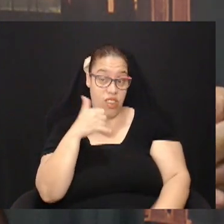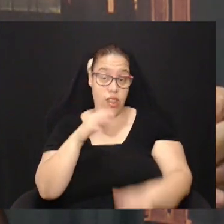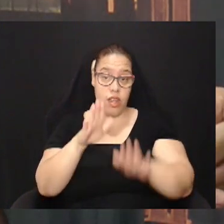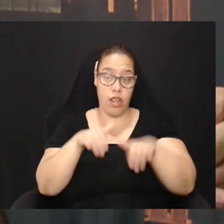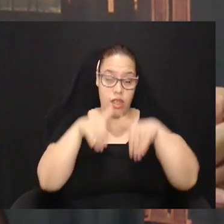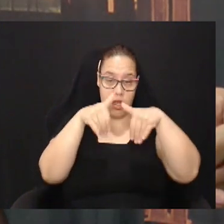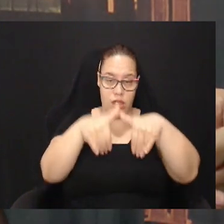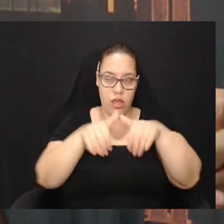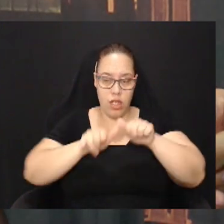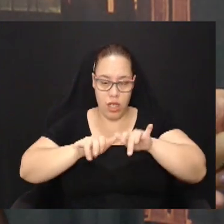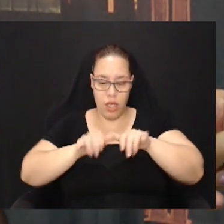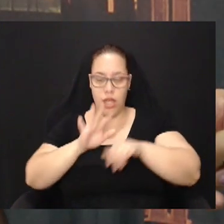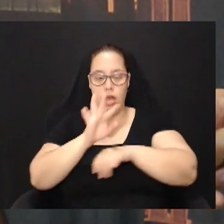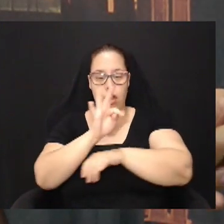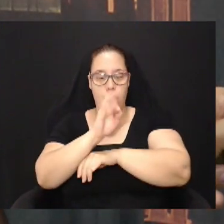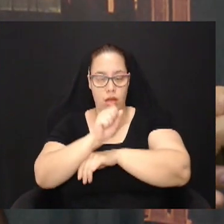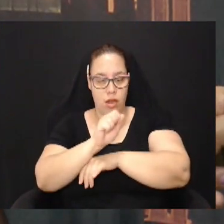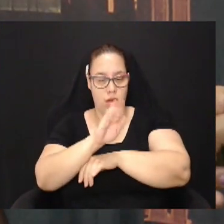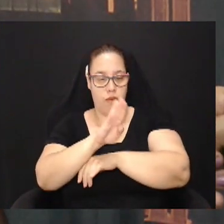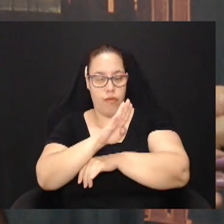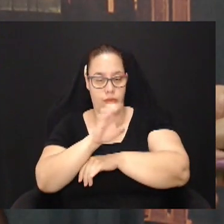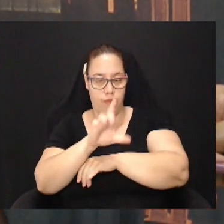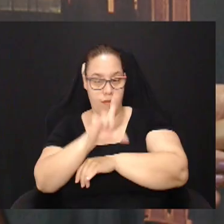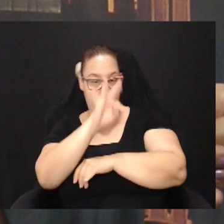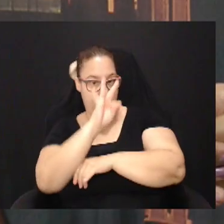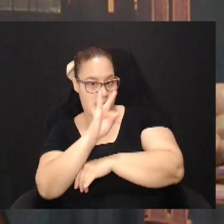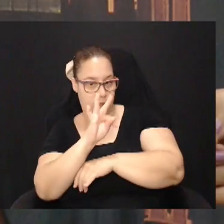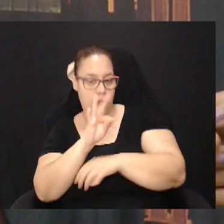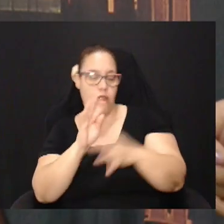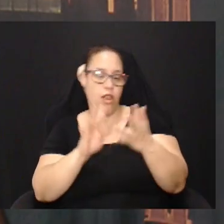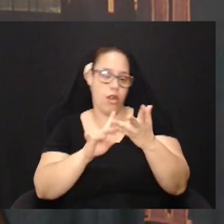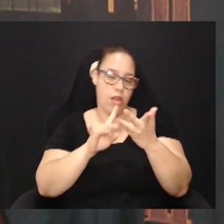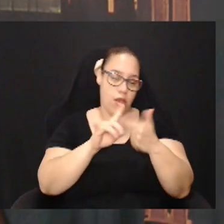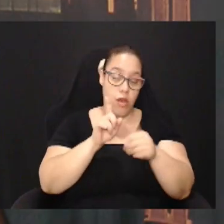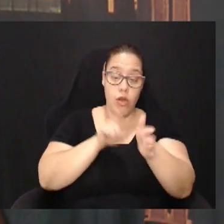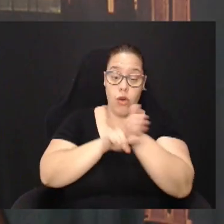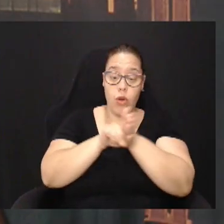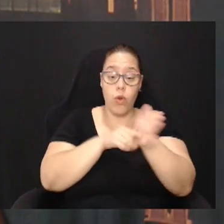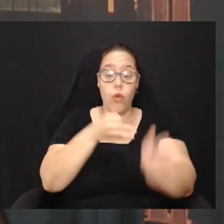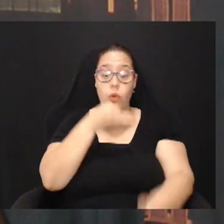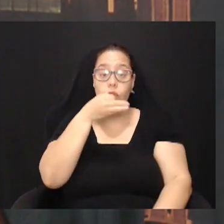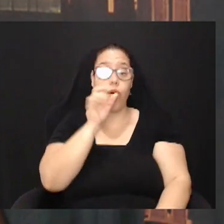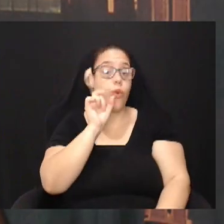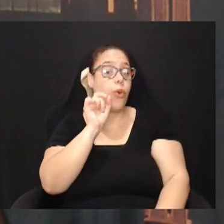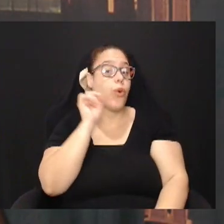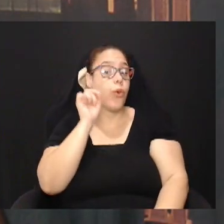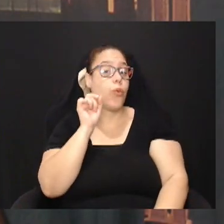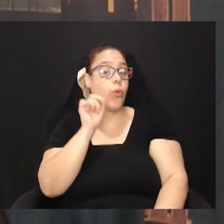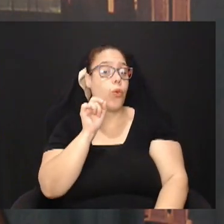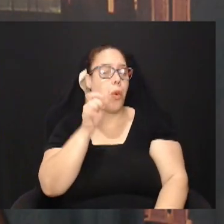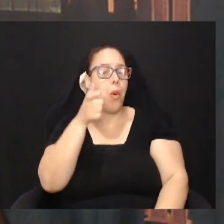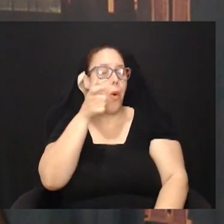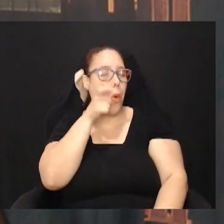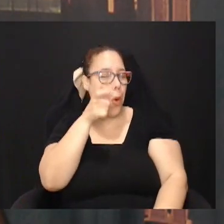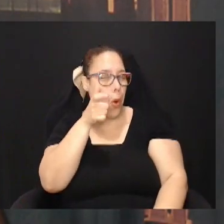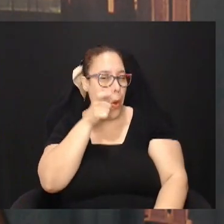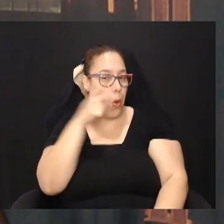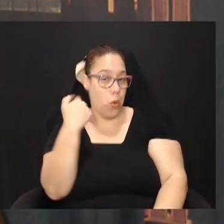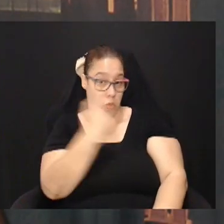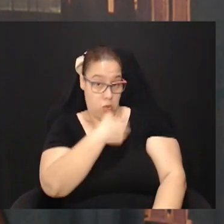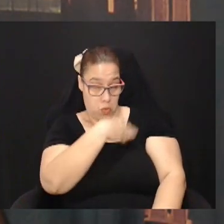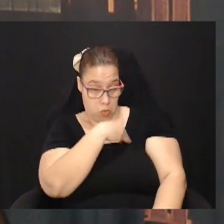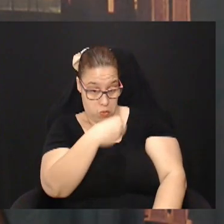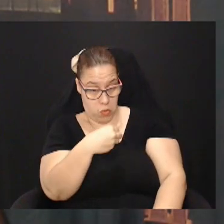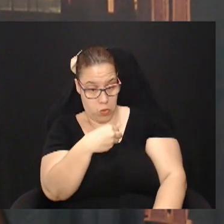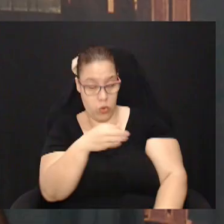de tudo isso. Tem algumas pesquisas que sugerem que é muito mais interessante os nossos filhos voltarem a assistir